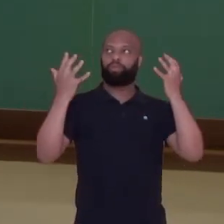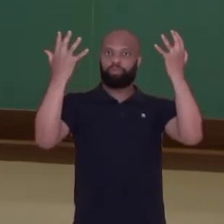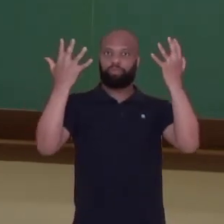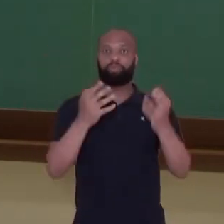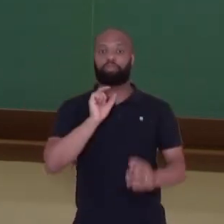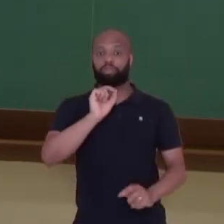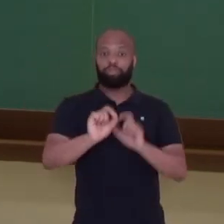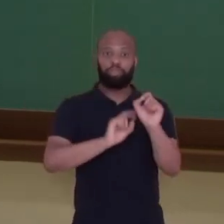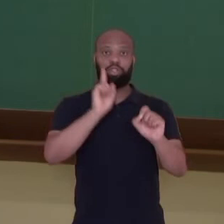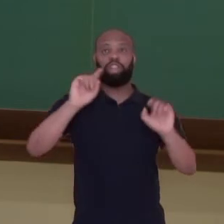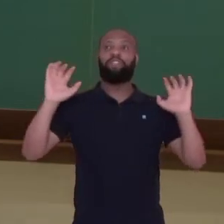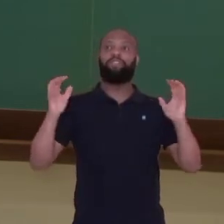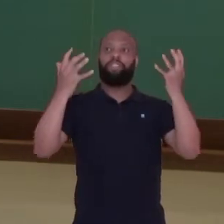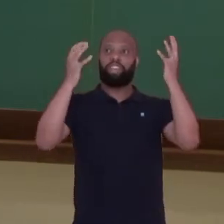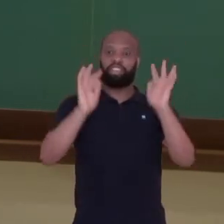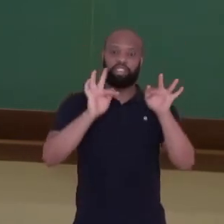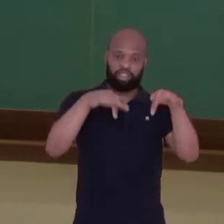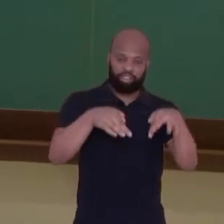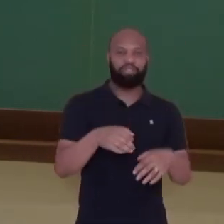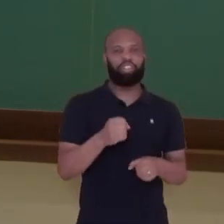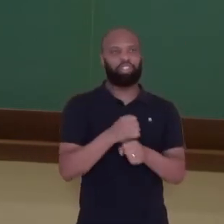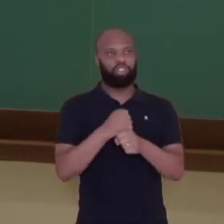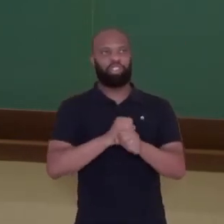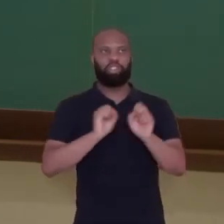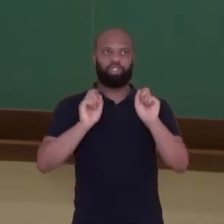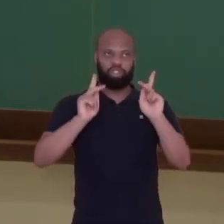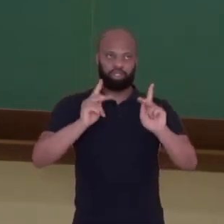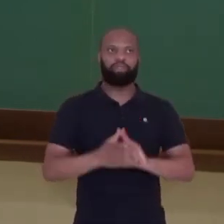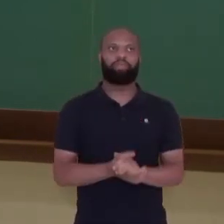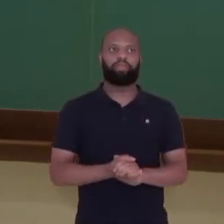são as festas de final de ano, ok?